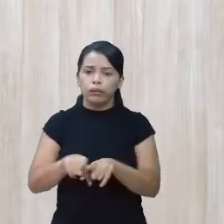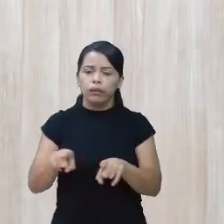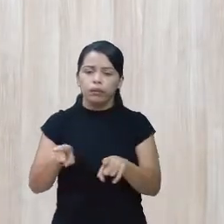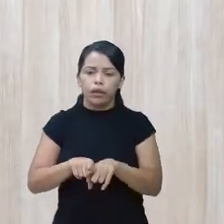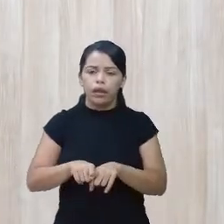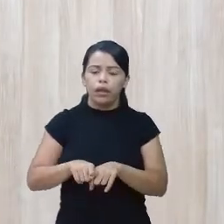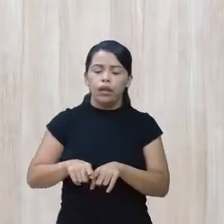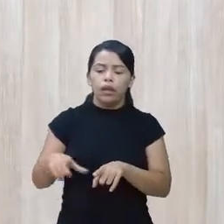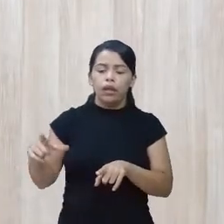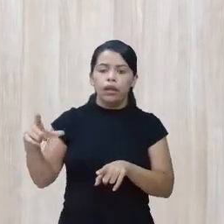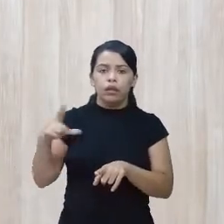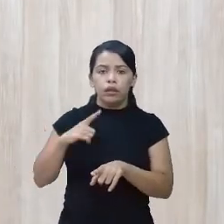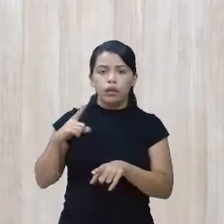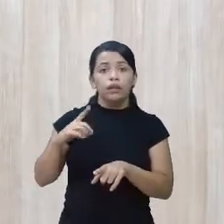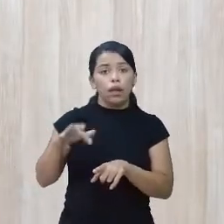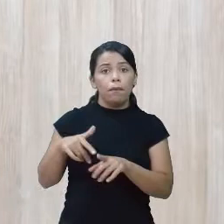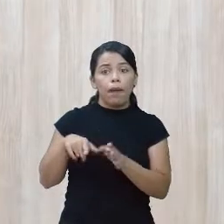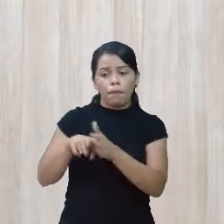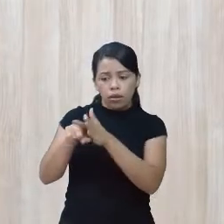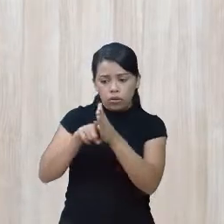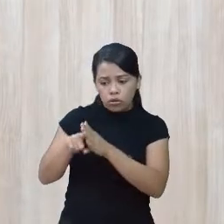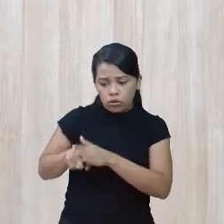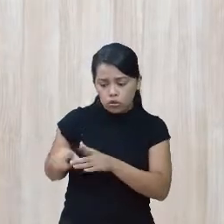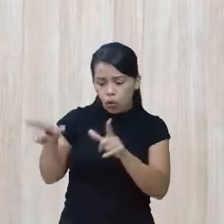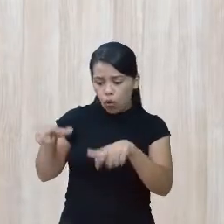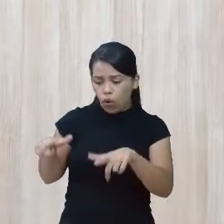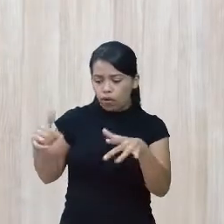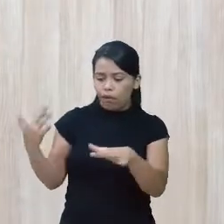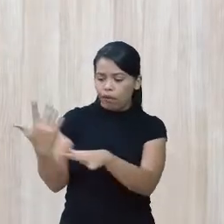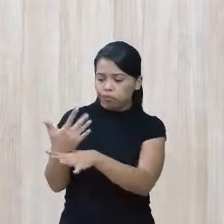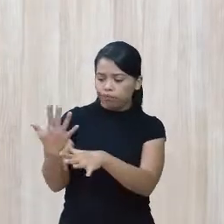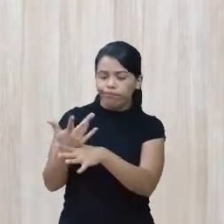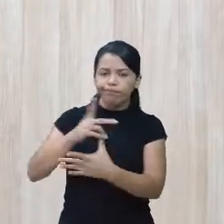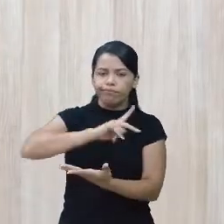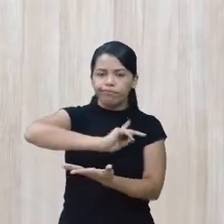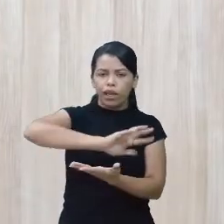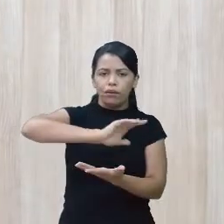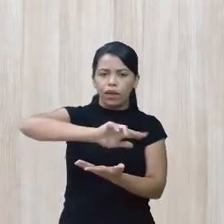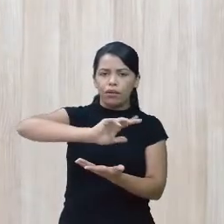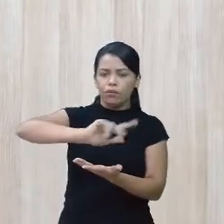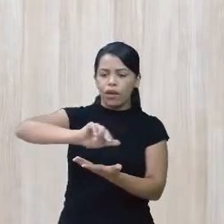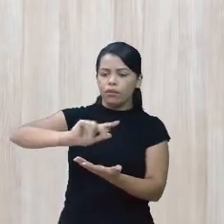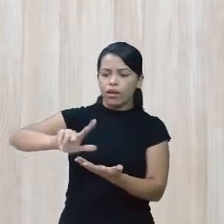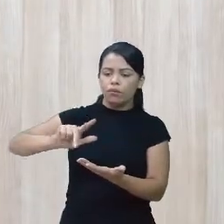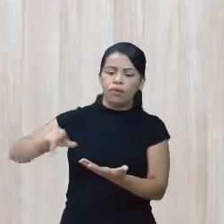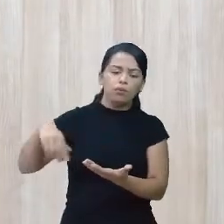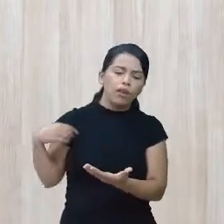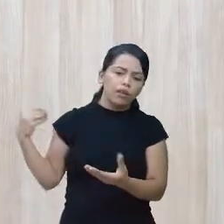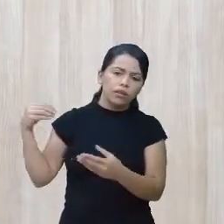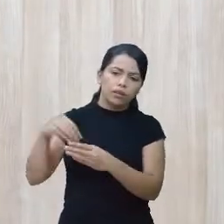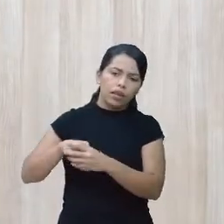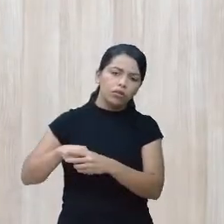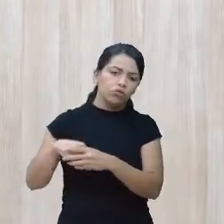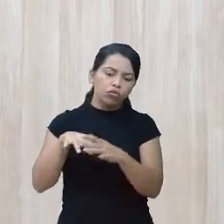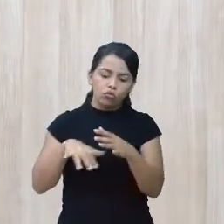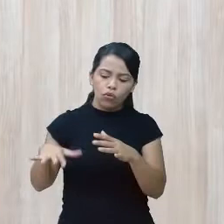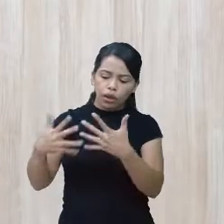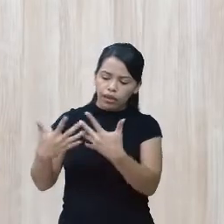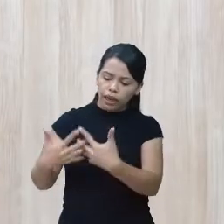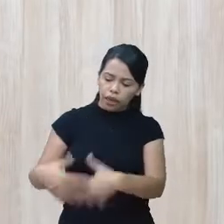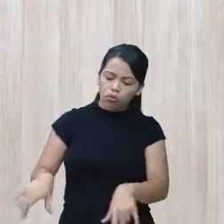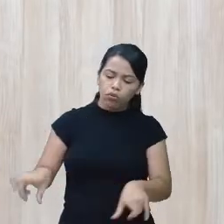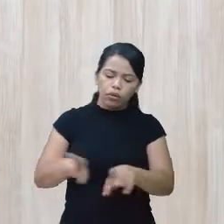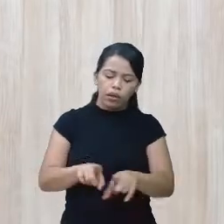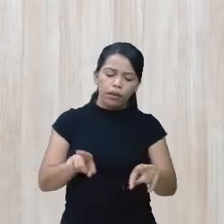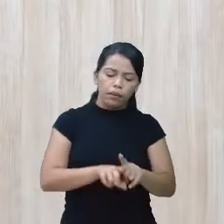urbanos e as diversas paisagens sonoras possíveis dentro tanto dos ambientes naturais quanto dos